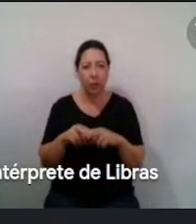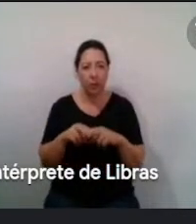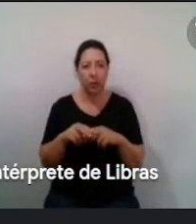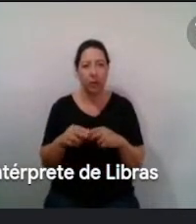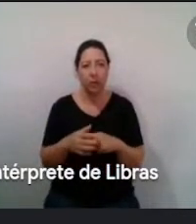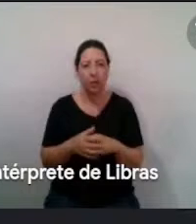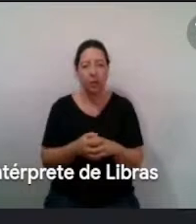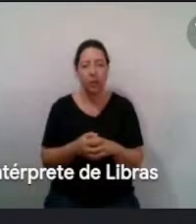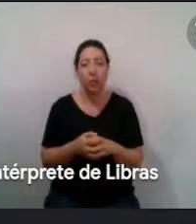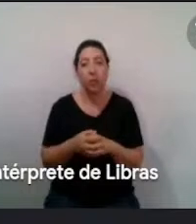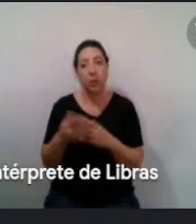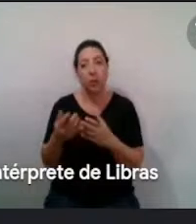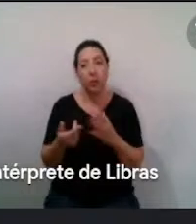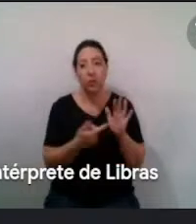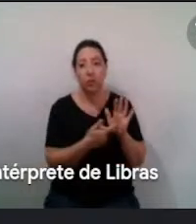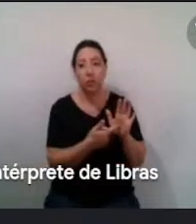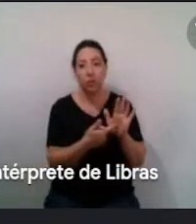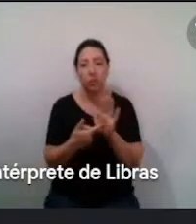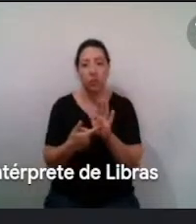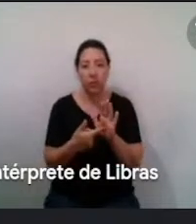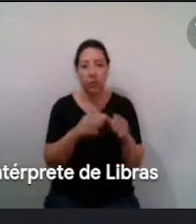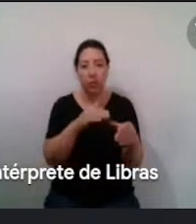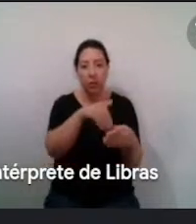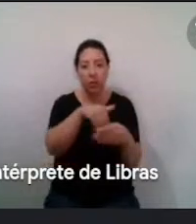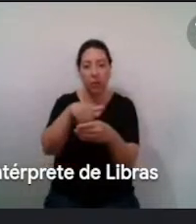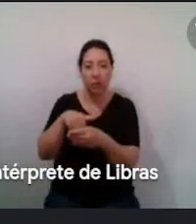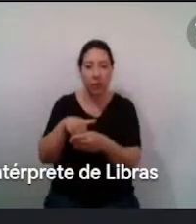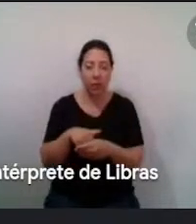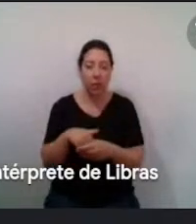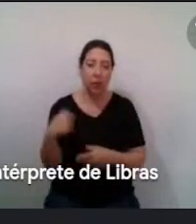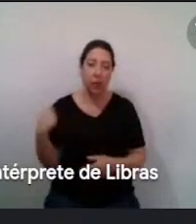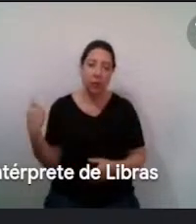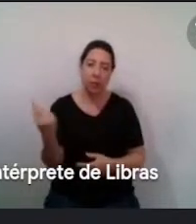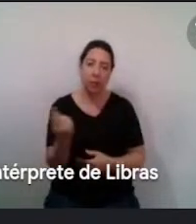a votação nesse sentido para que nós